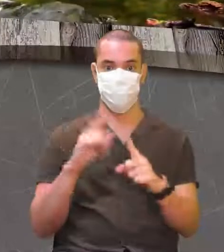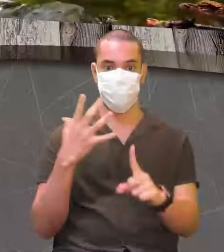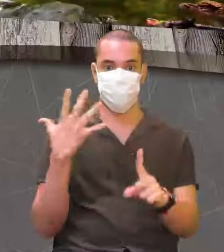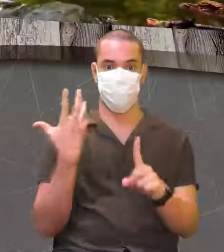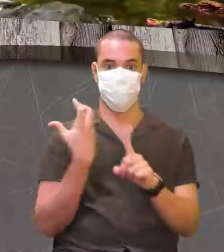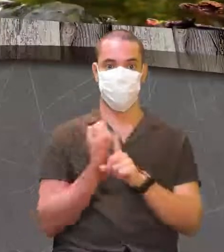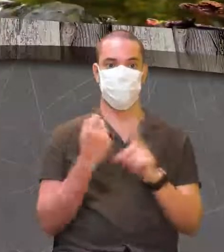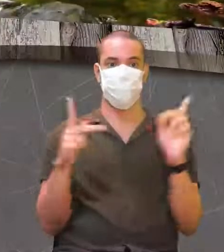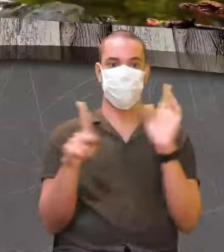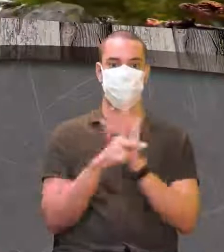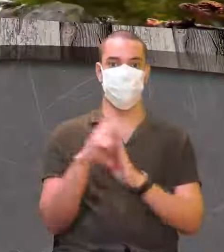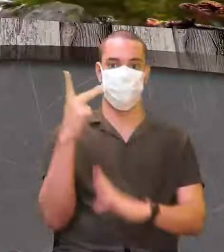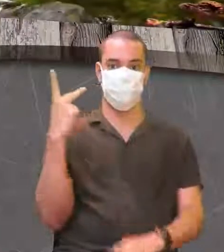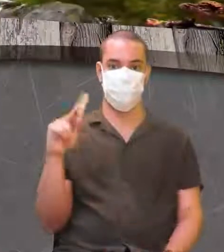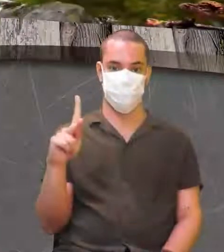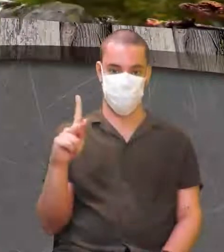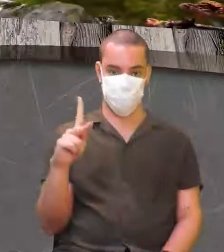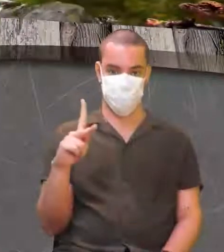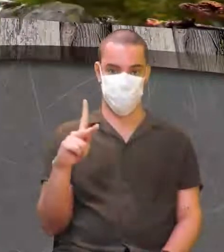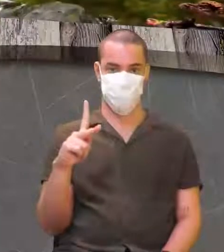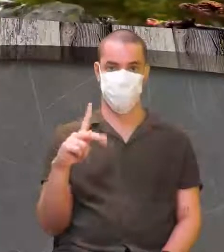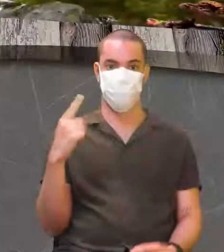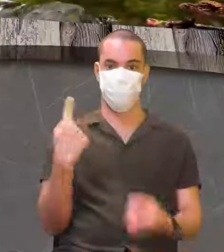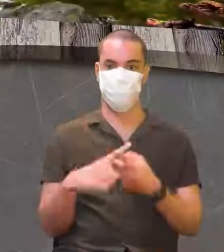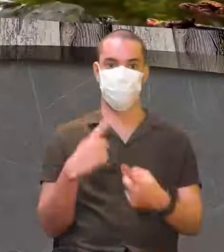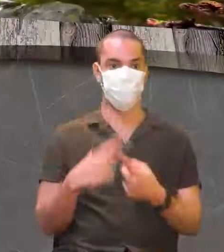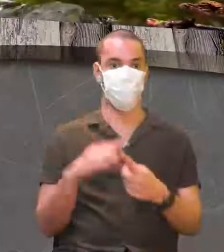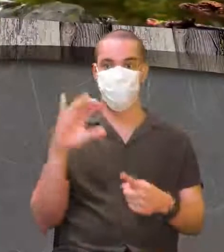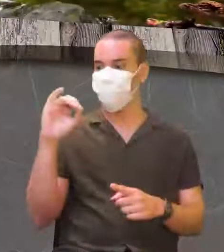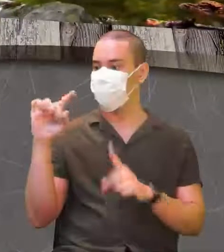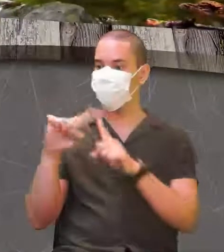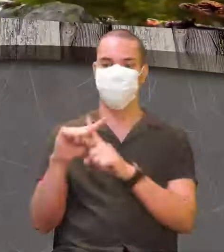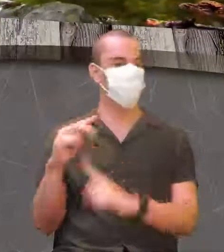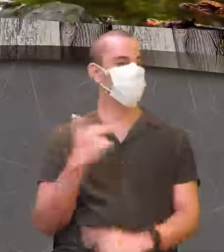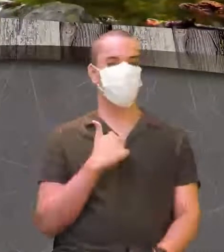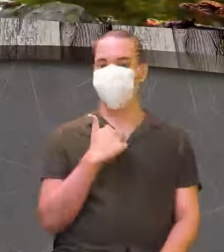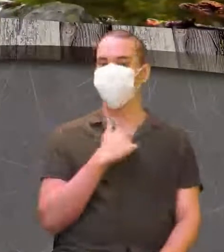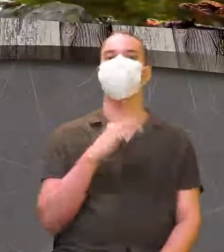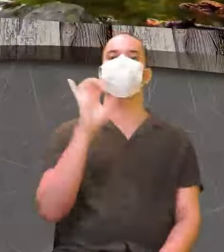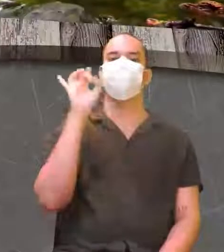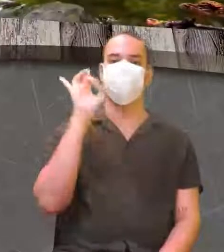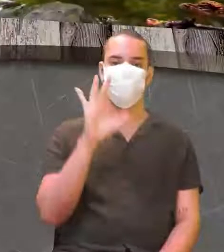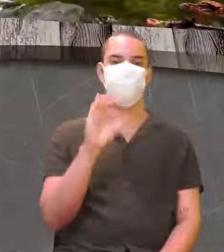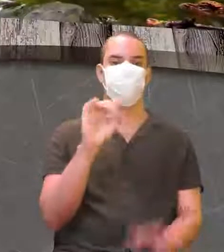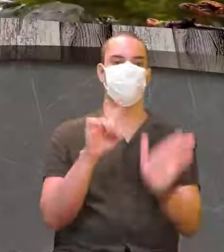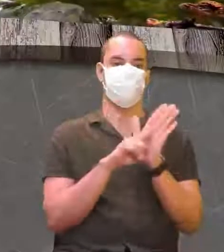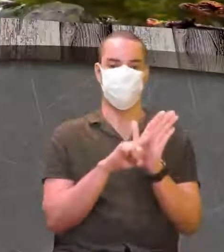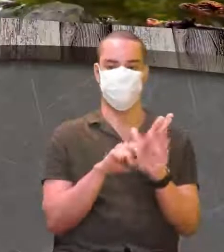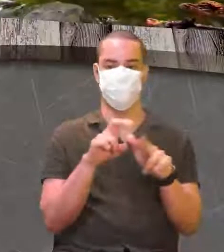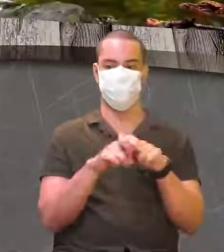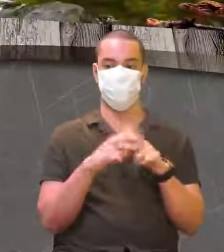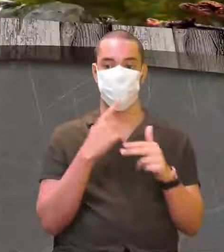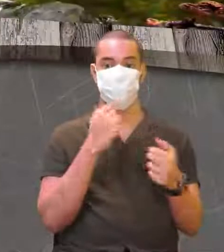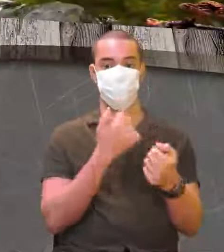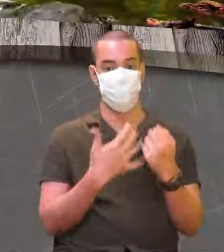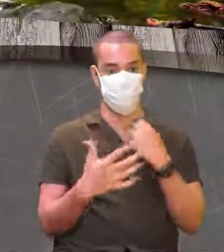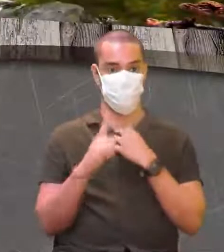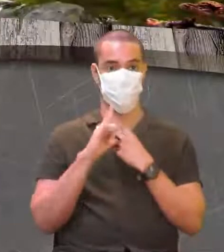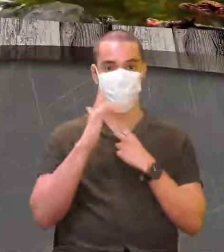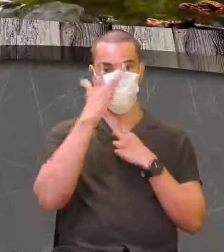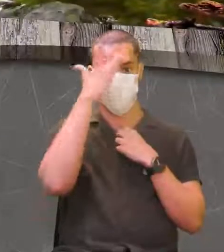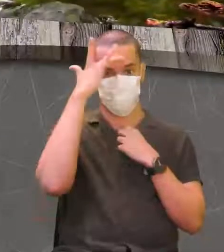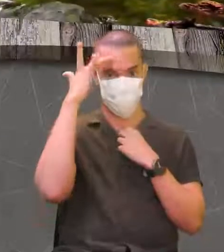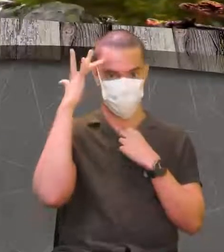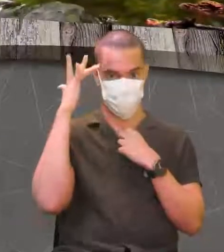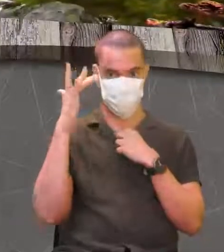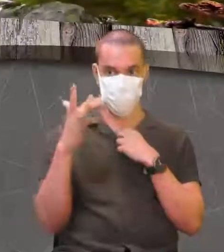recebe dele mesmo, tá bom? Nem do O positivo ele pode receber se ele for negativo. Então, é um sangue, tem pessoas, o sangue O